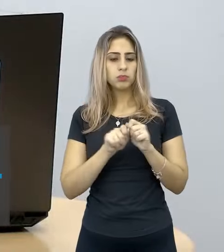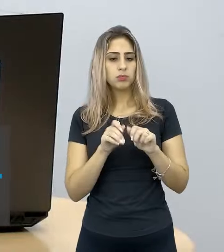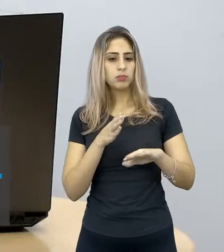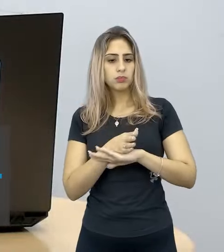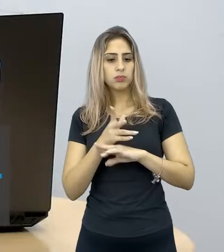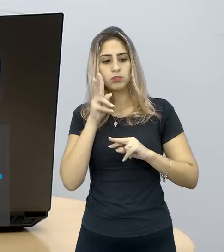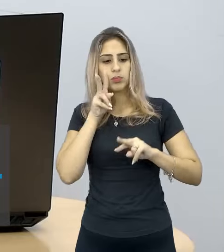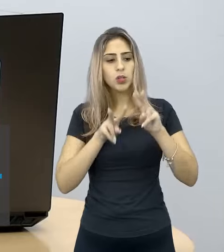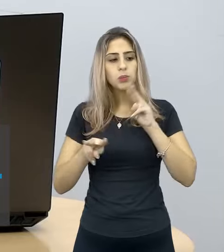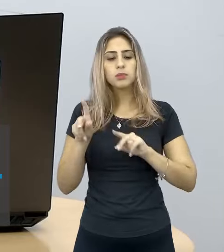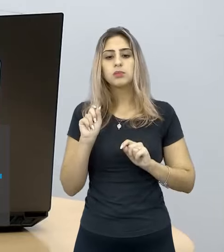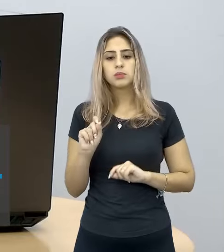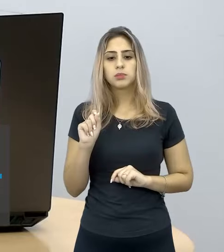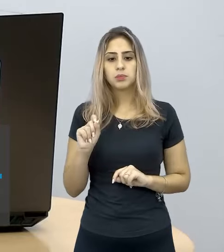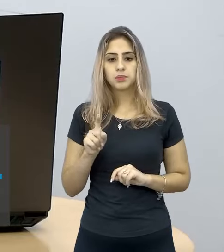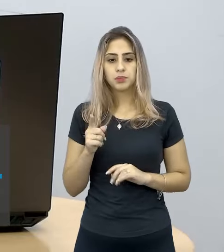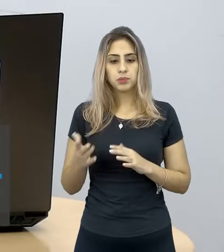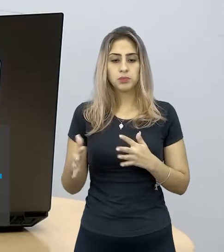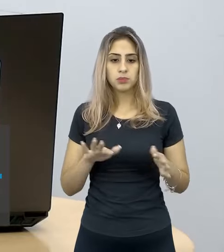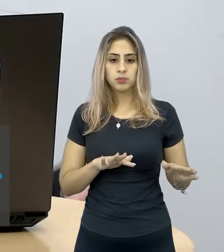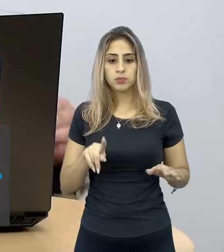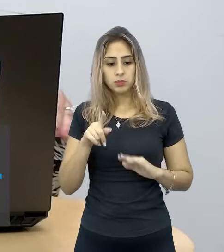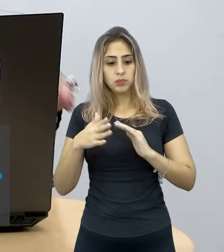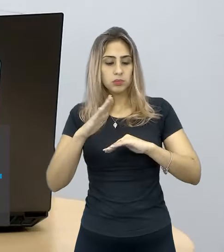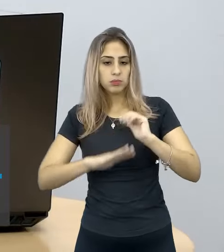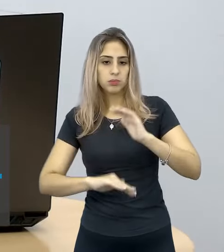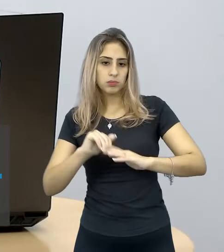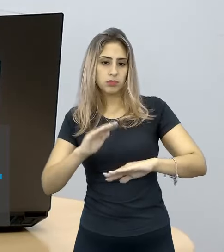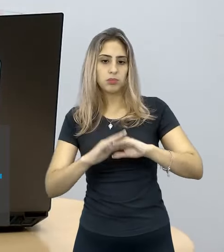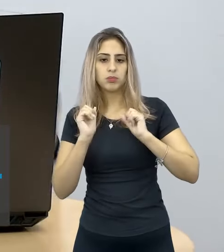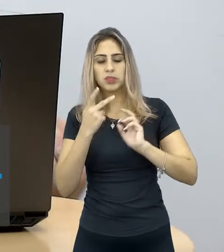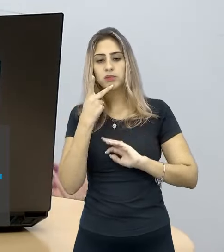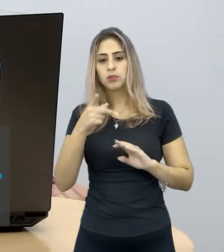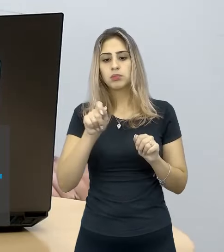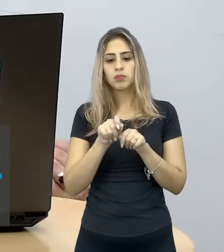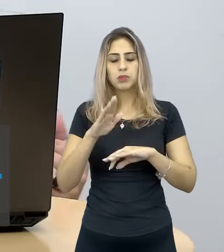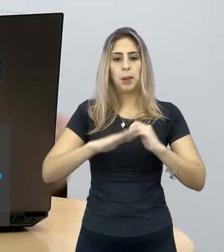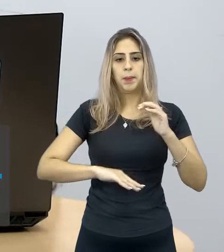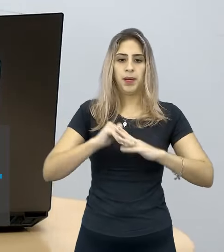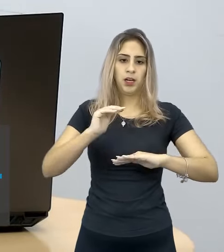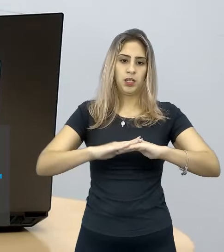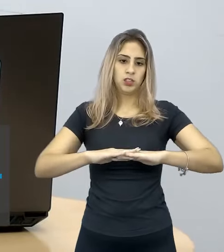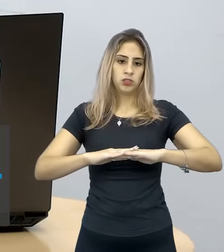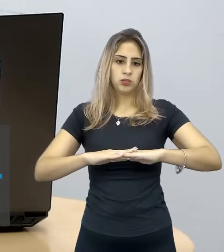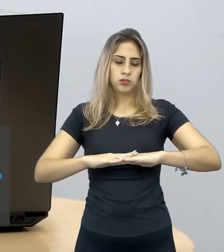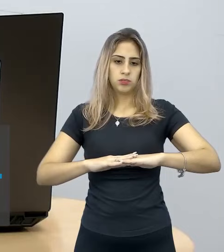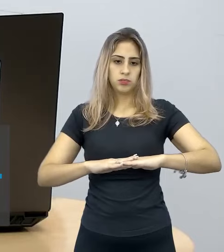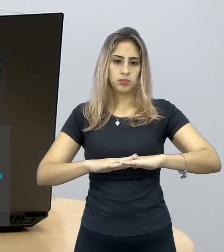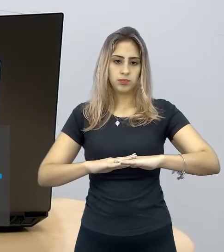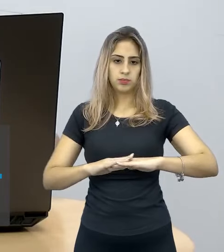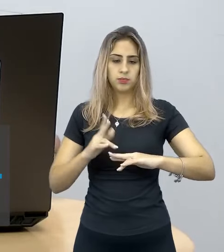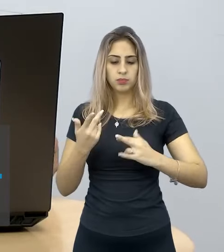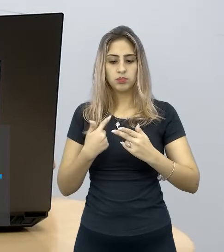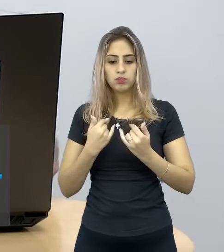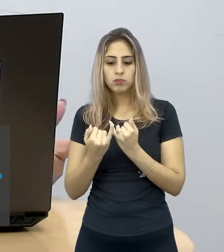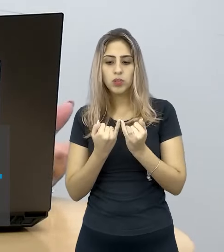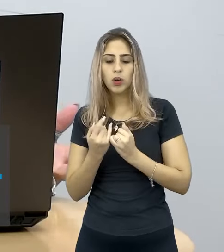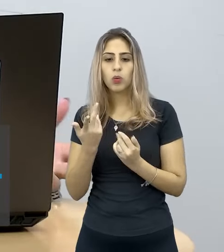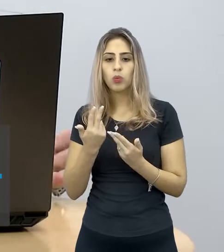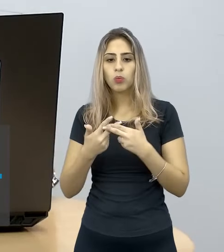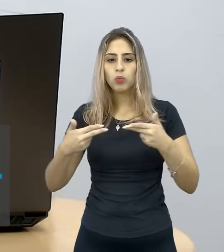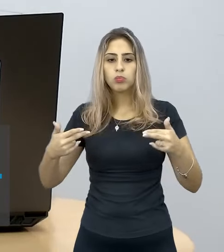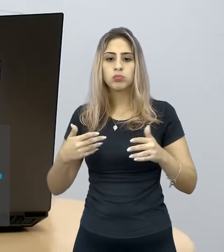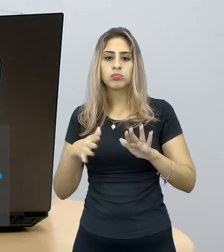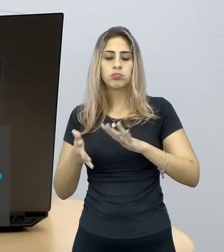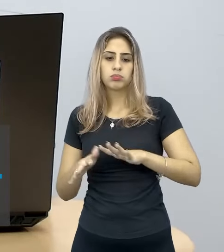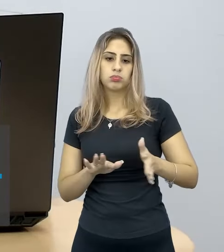da observação do movimento que ele pratica. Então, a gente pode falar para eles fazerem na prática, sabe? Simularem alguns movimentos. Então, vamos